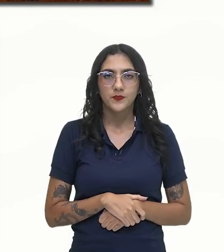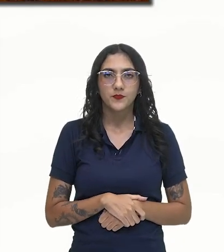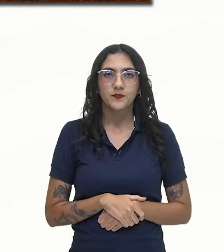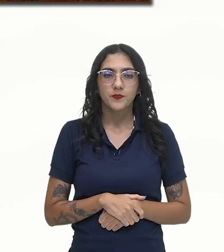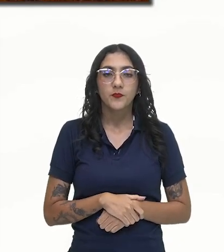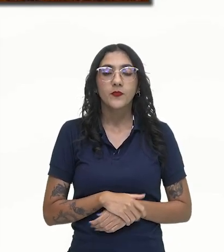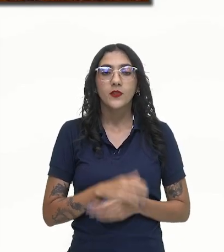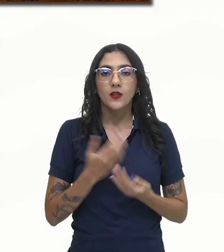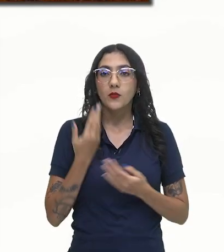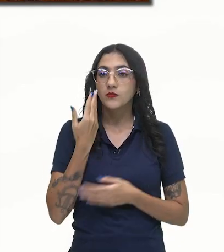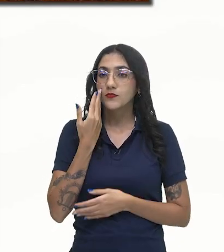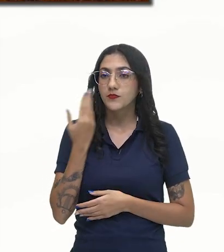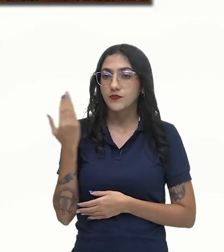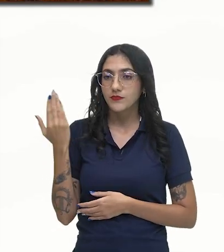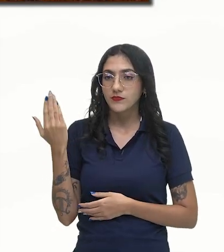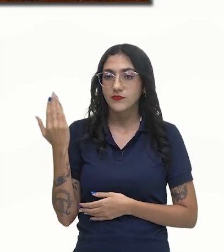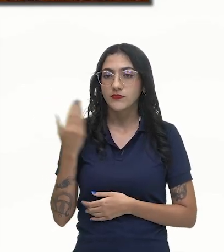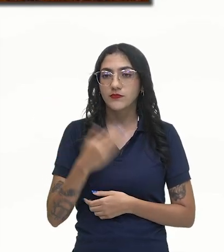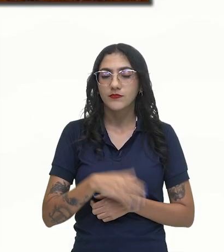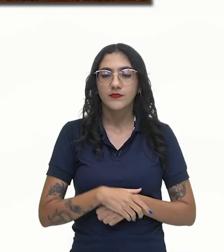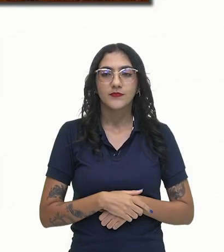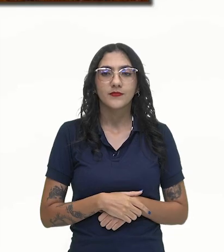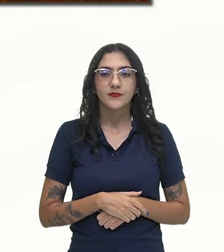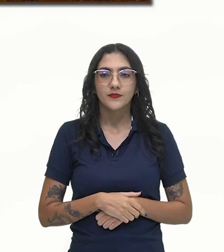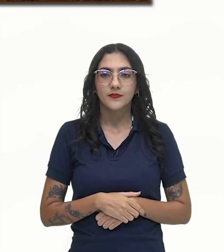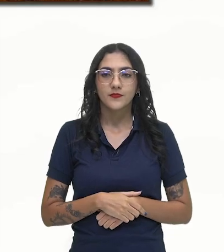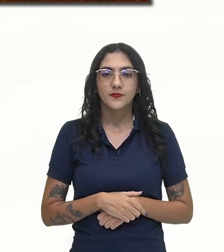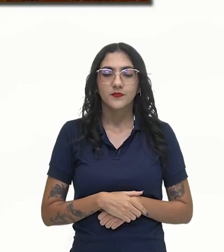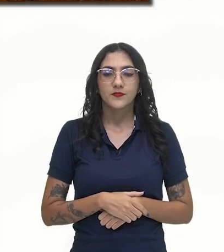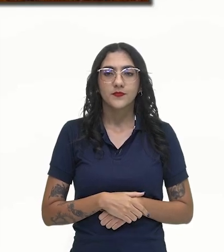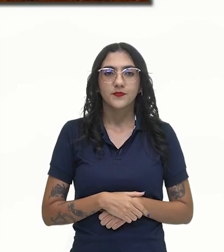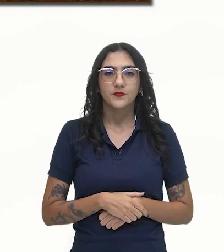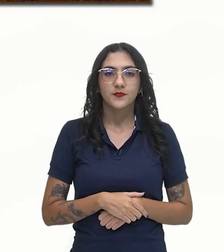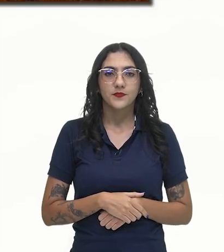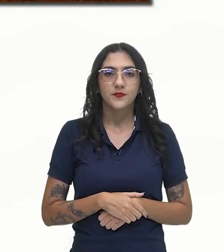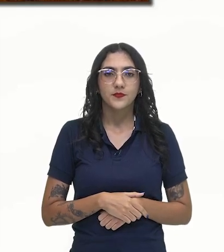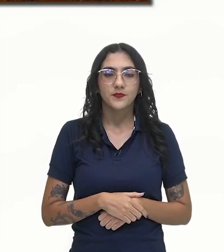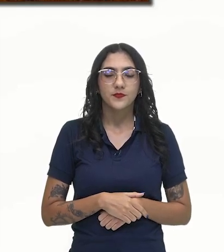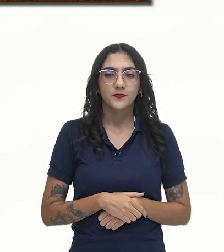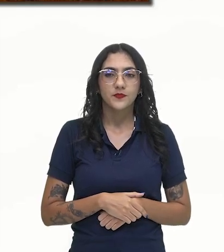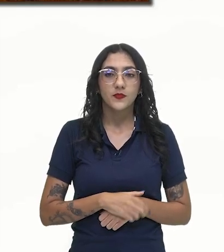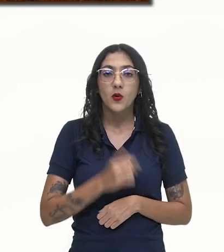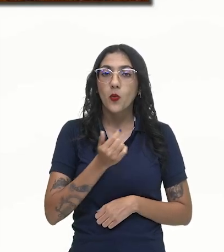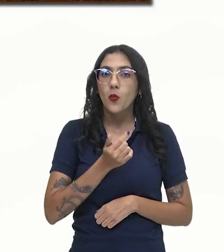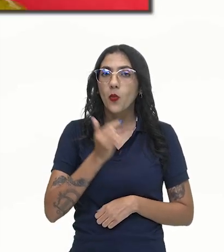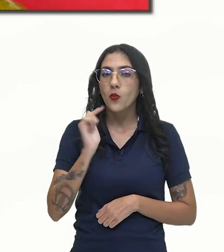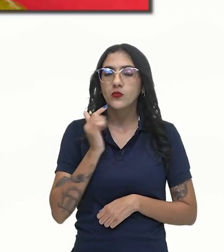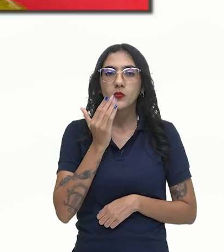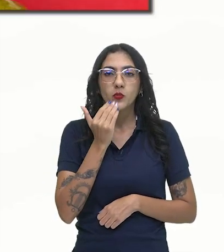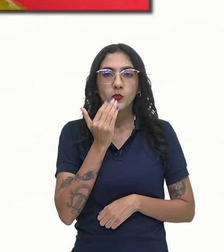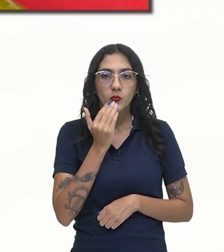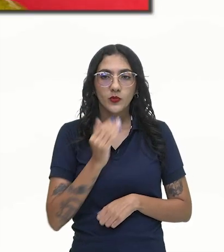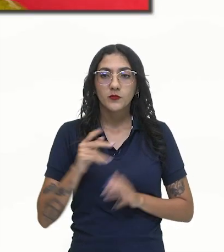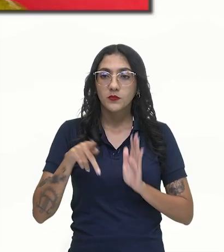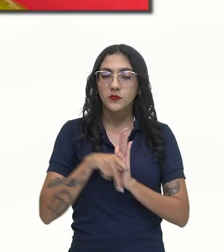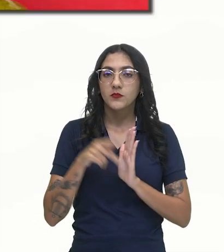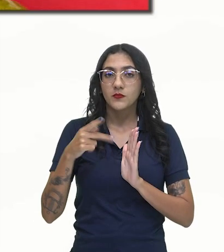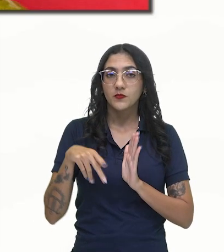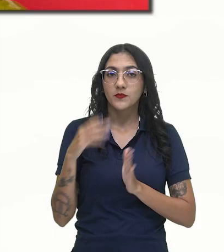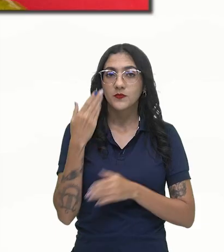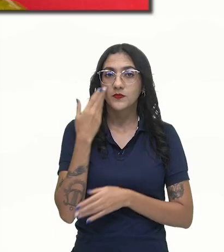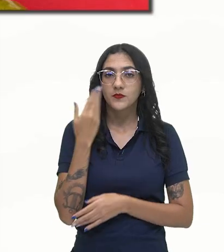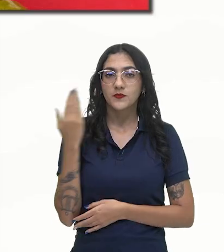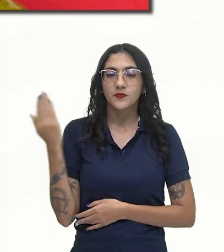o tambaqui roast. Outro alimento aí que nós temos na nossa cozinha é